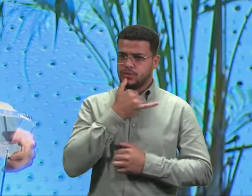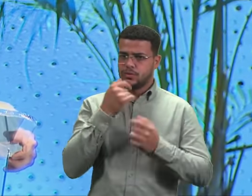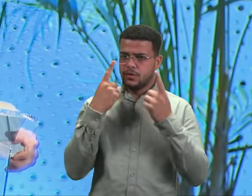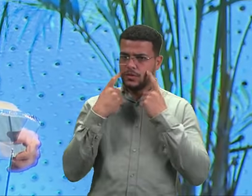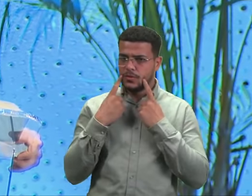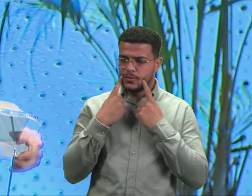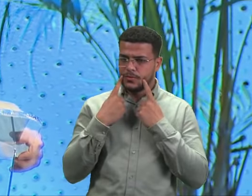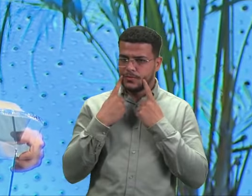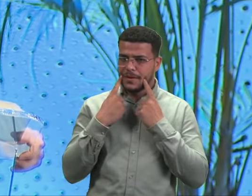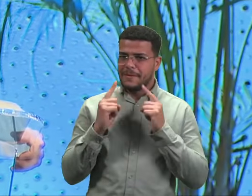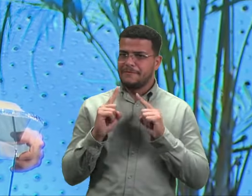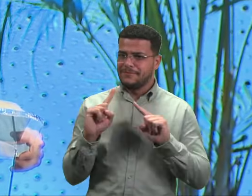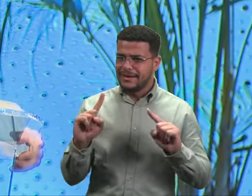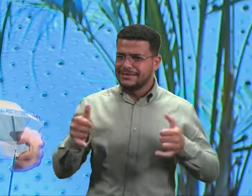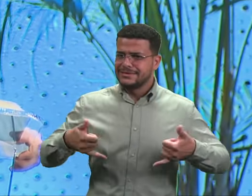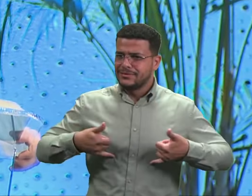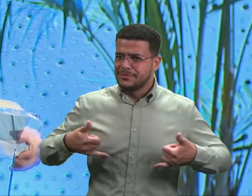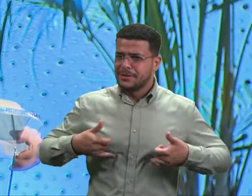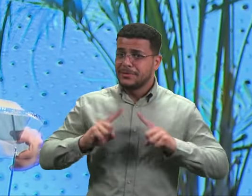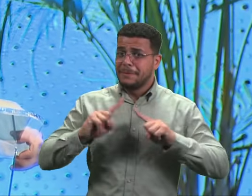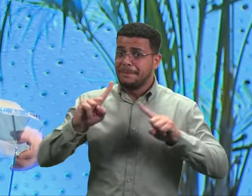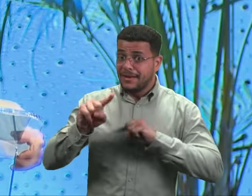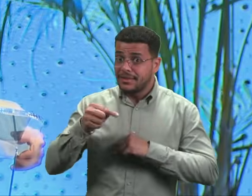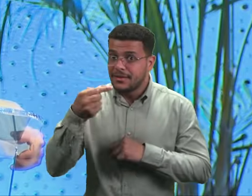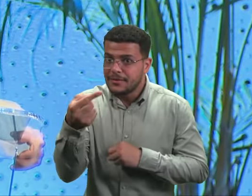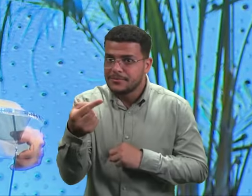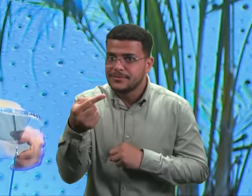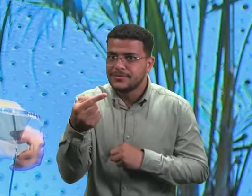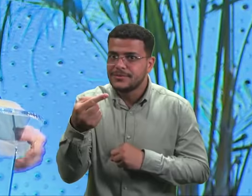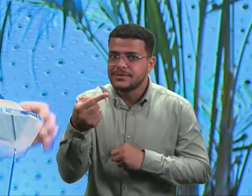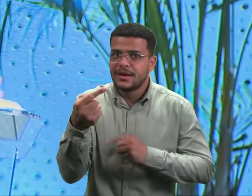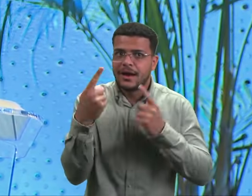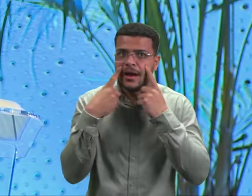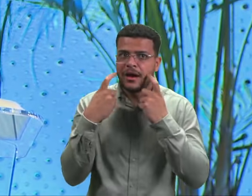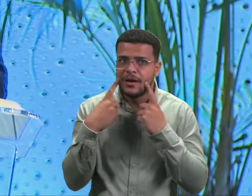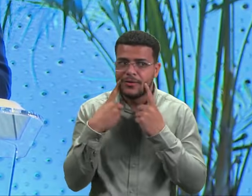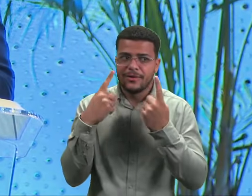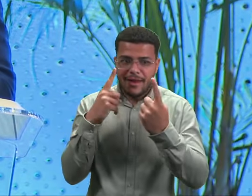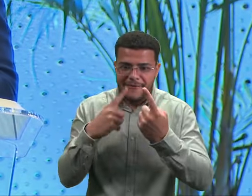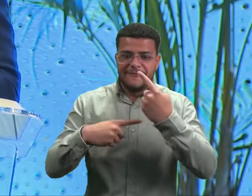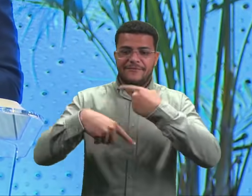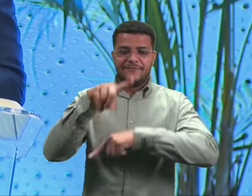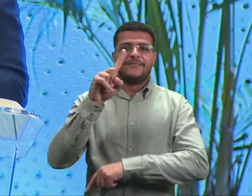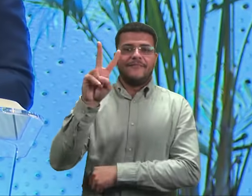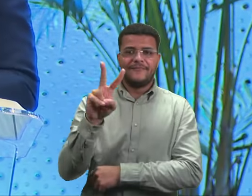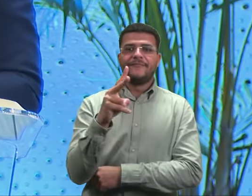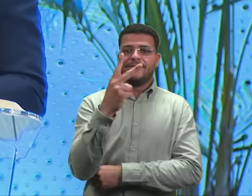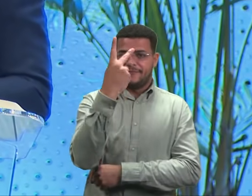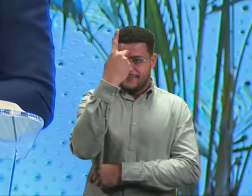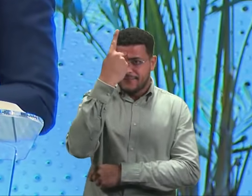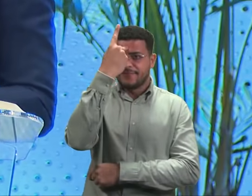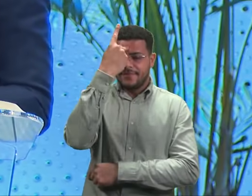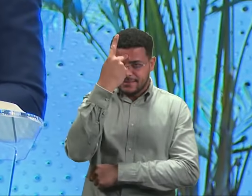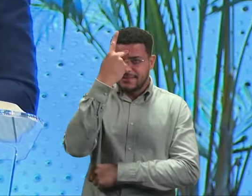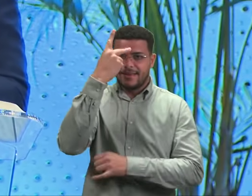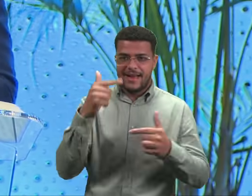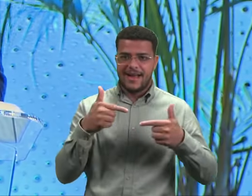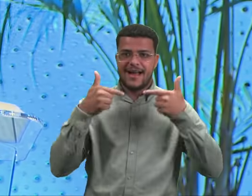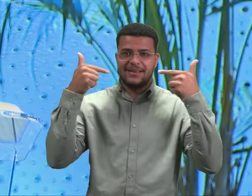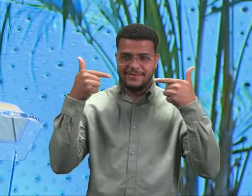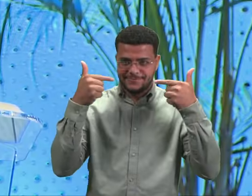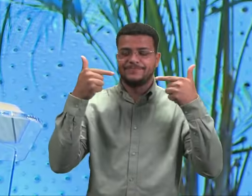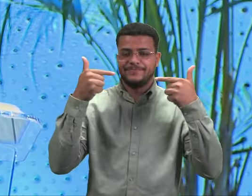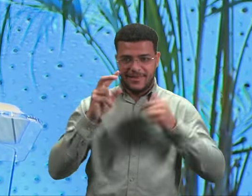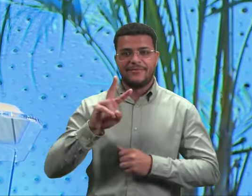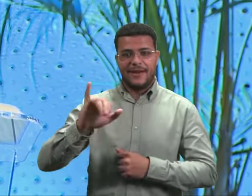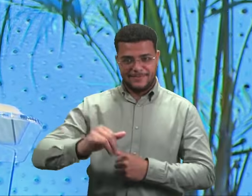o pranto de vocês vai se tornar em alegria. Que grande verdade é essa que Jesus estava revelando a eles?